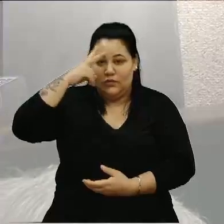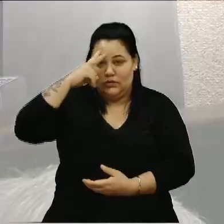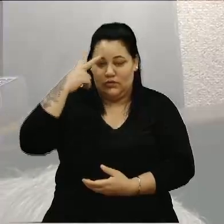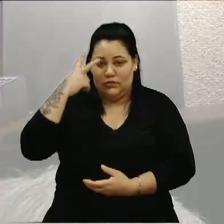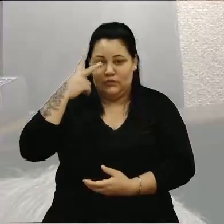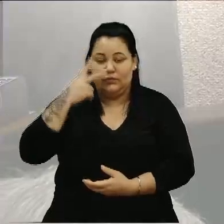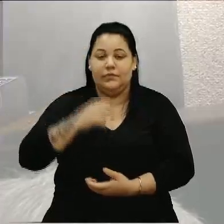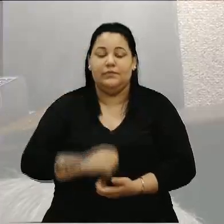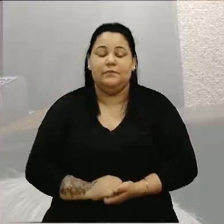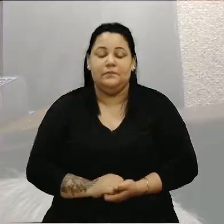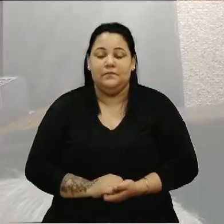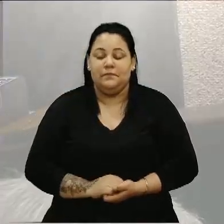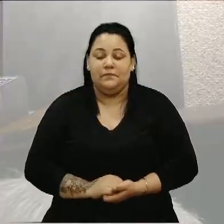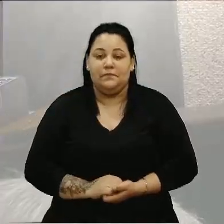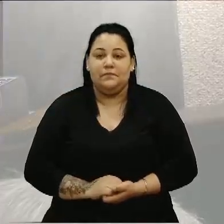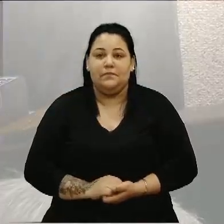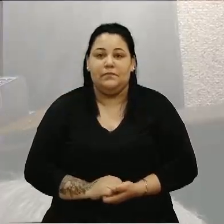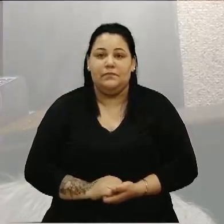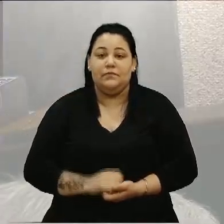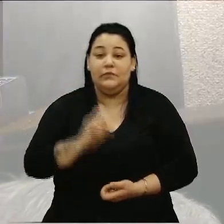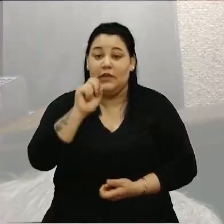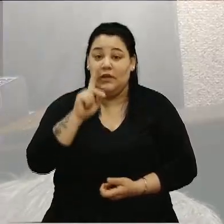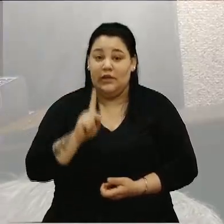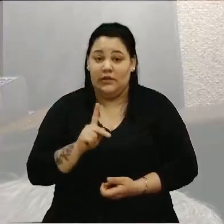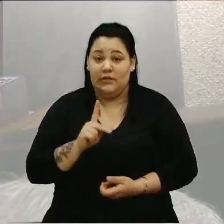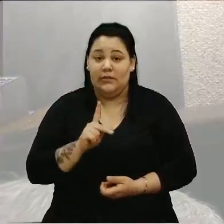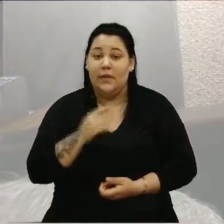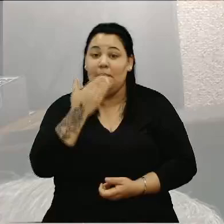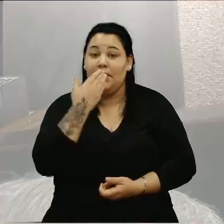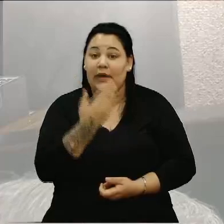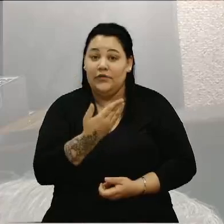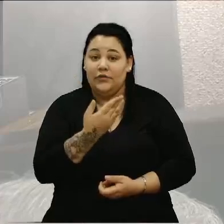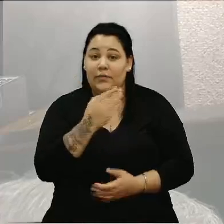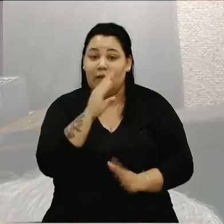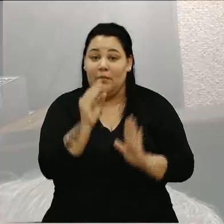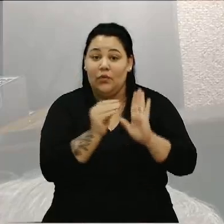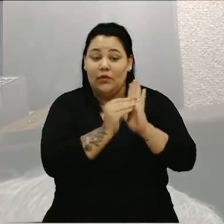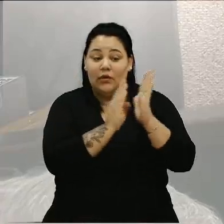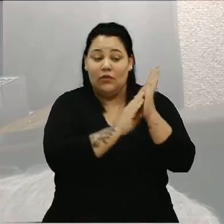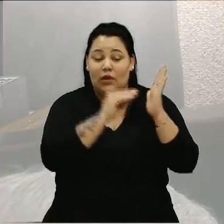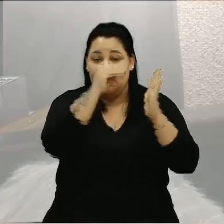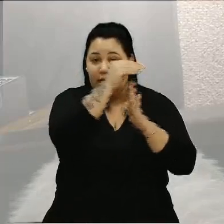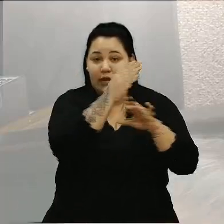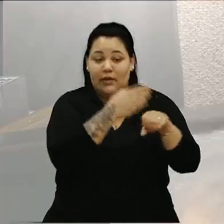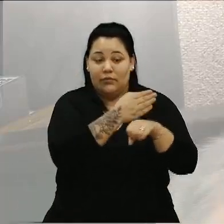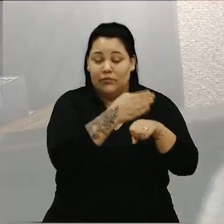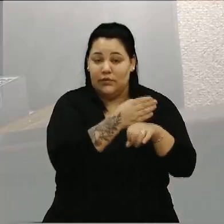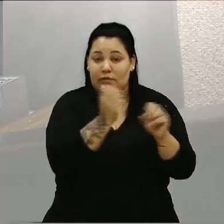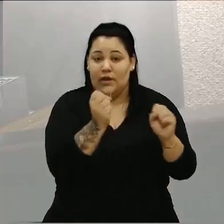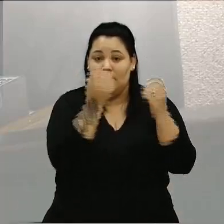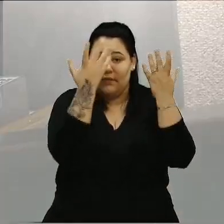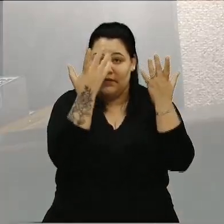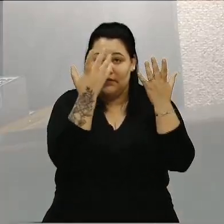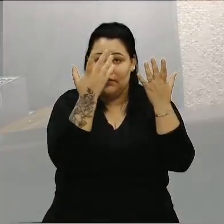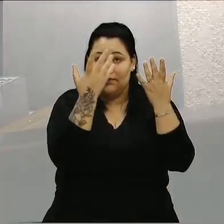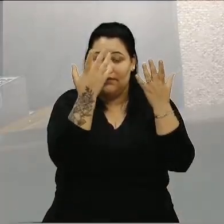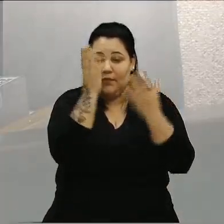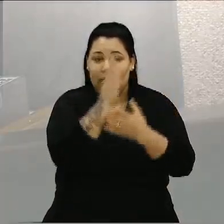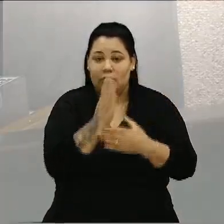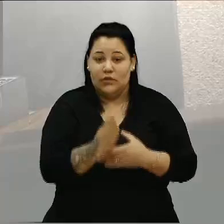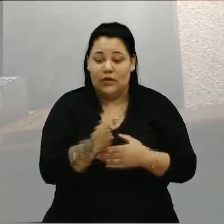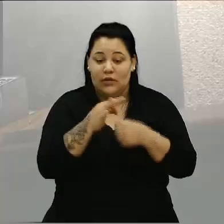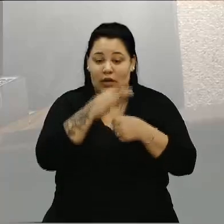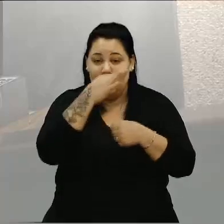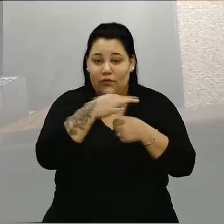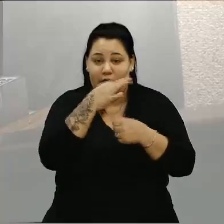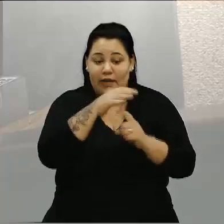Velocino João Ues, que inclui a Festa Nacional da Uva e Feira Agroindustrial no